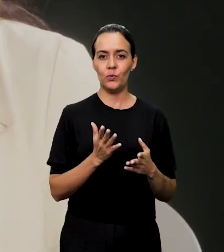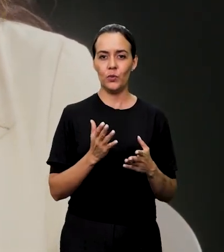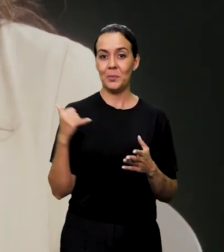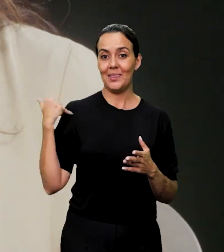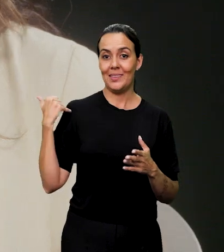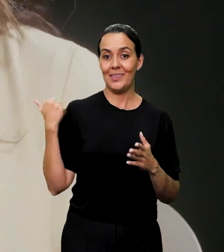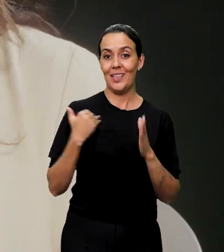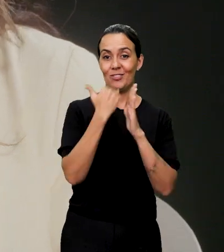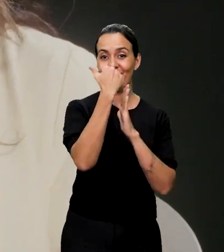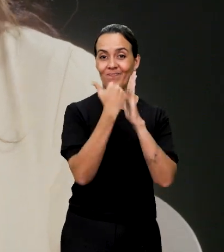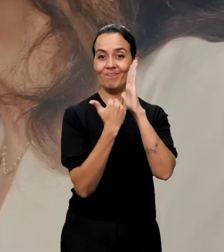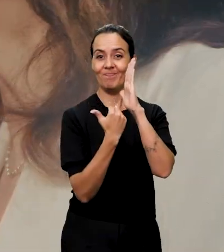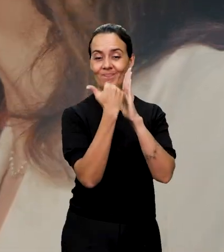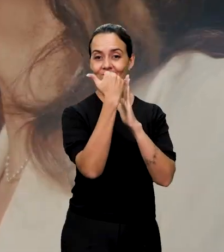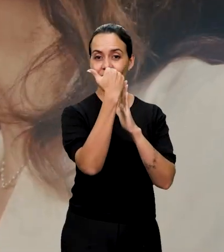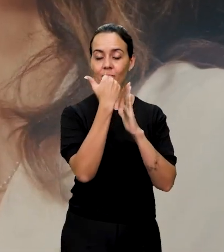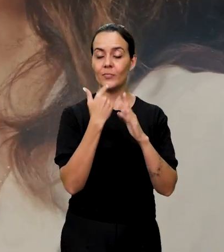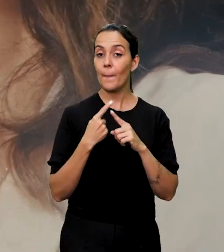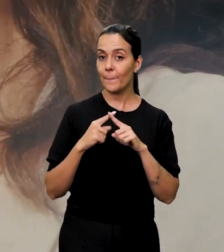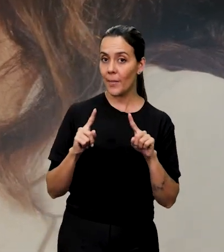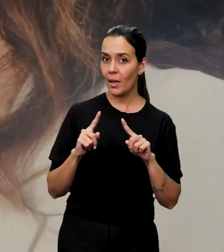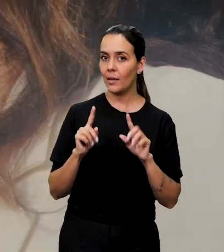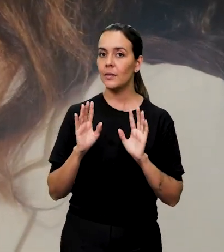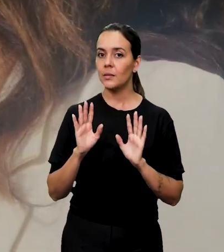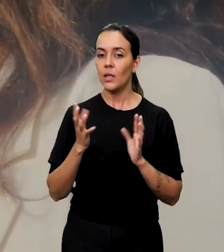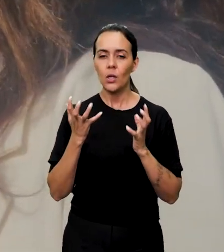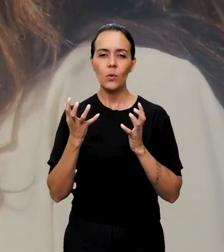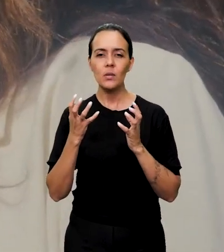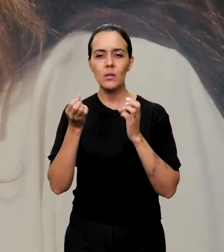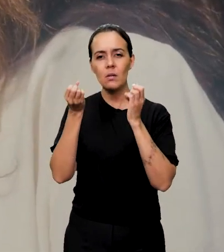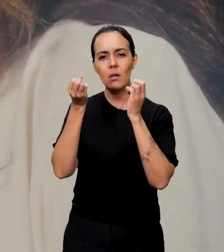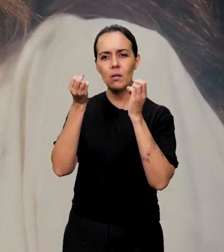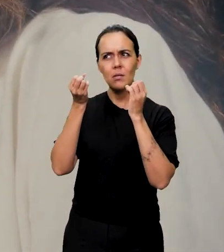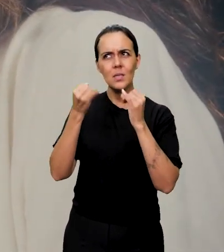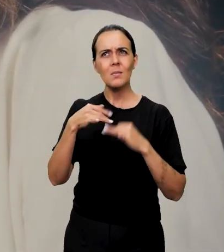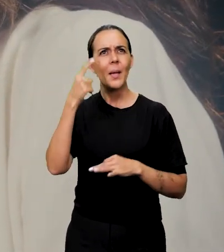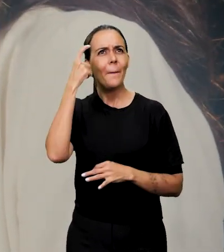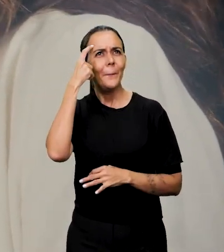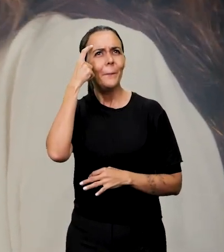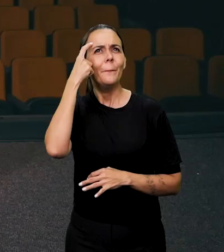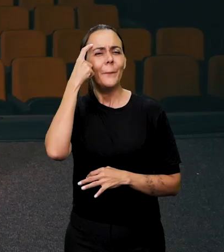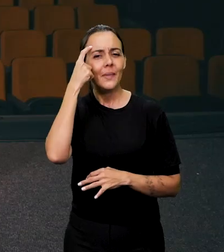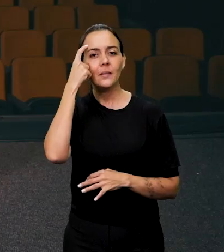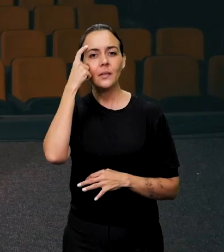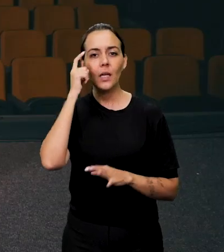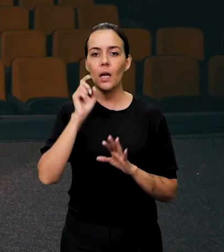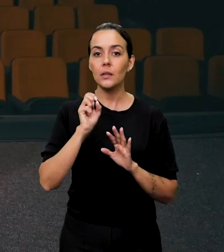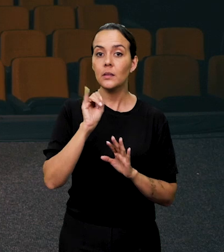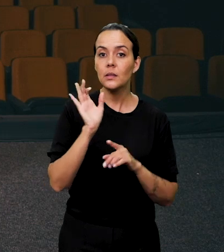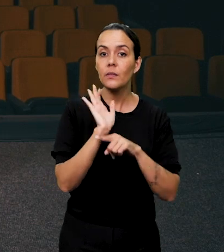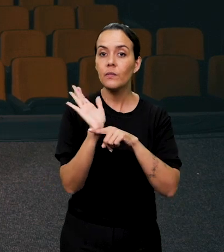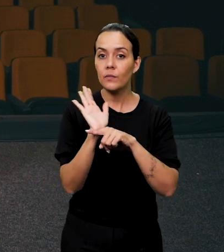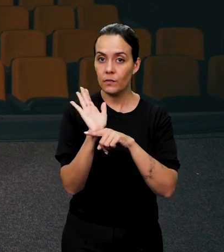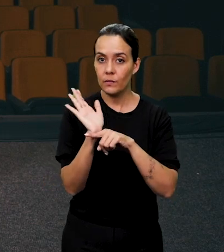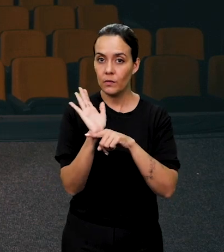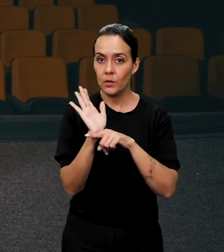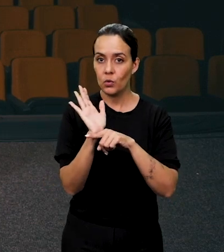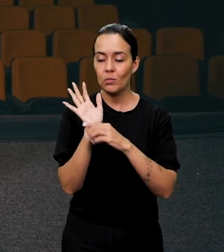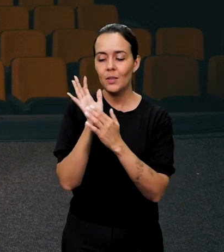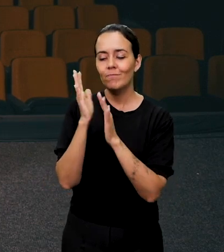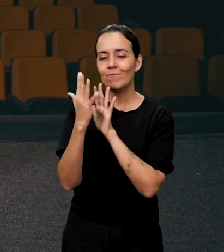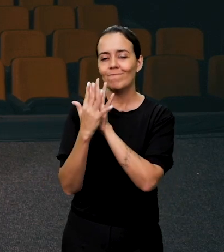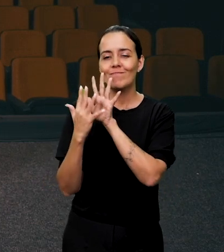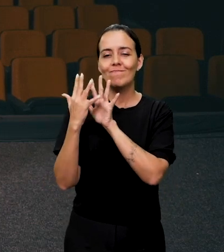qualquer forma, essa que é eu acho que é a questão que eu queria pensar. Se esses filmes estão